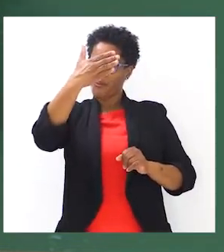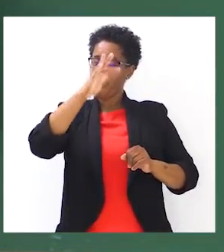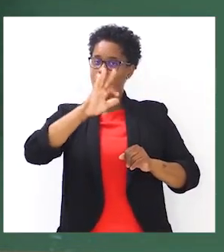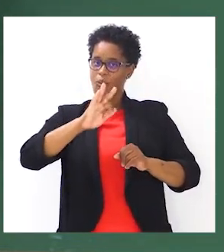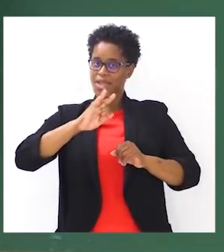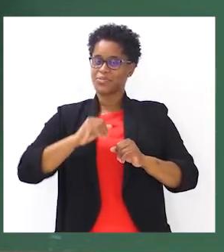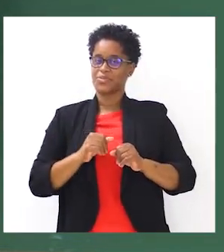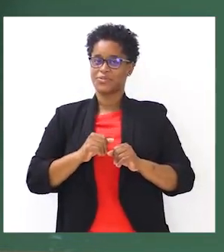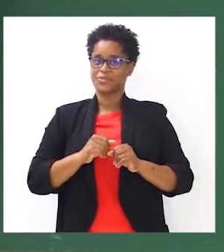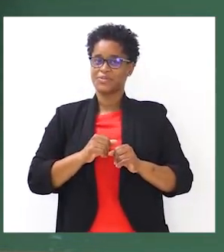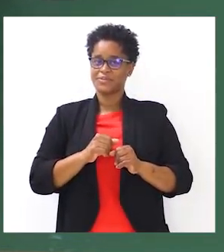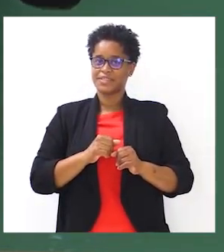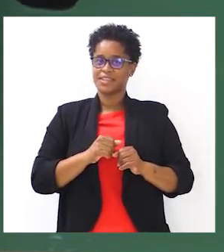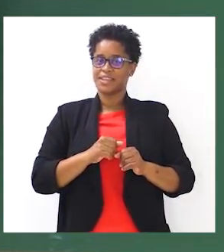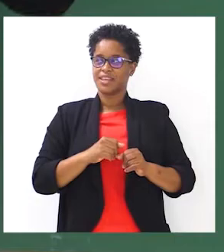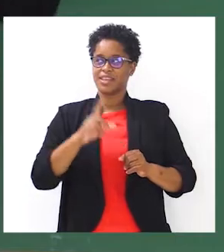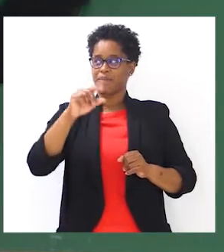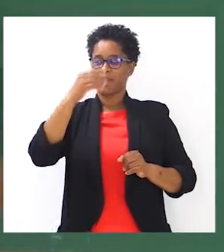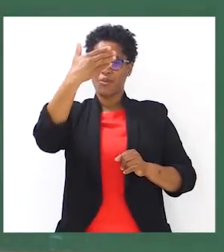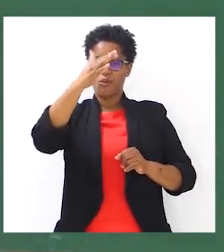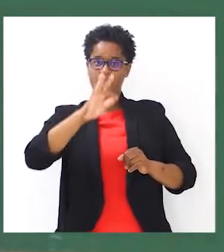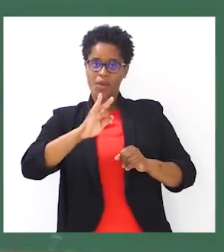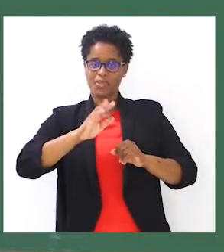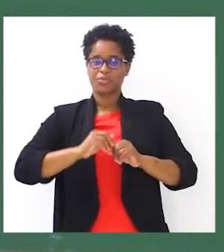1/4 e 1/4.